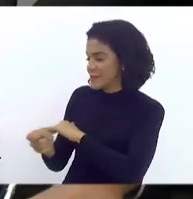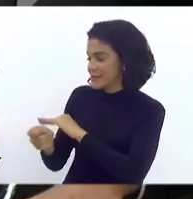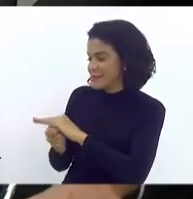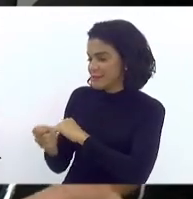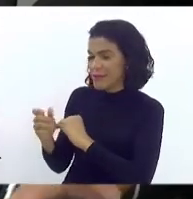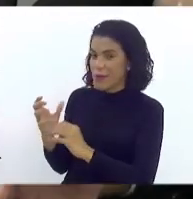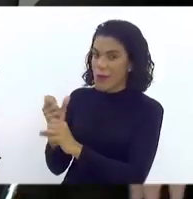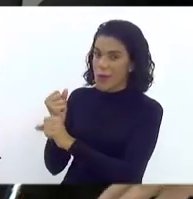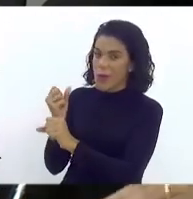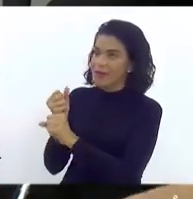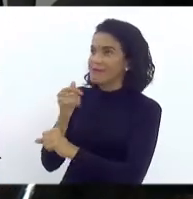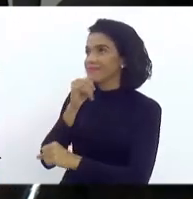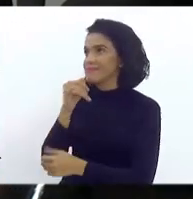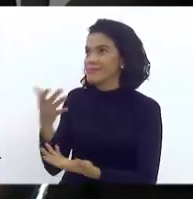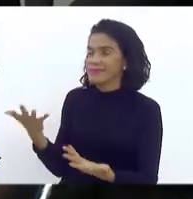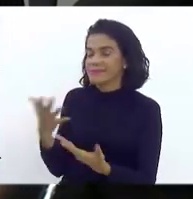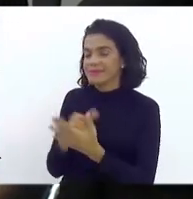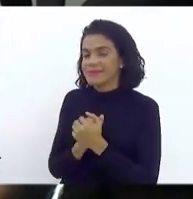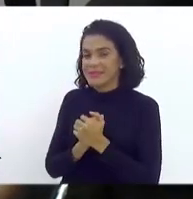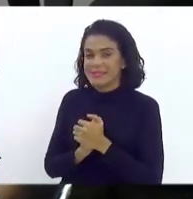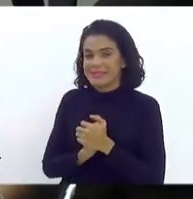contabiliza investimento